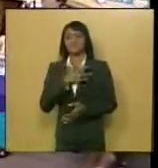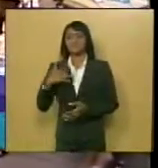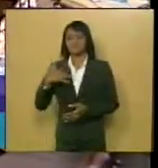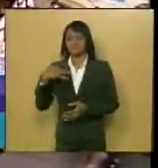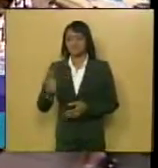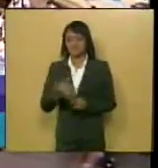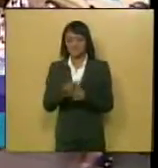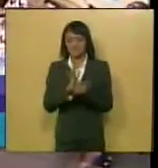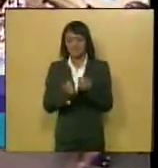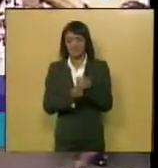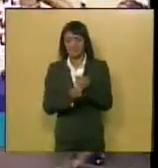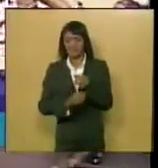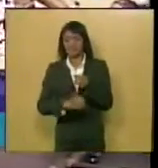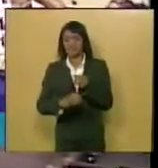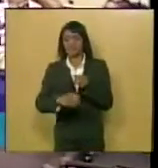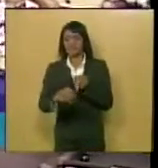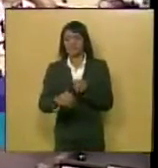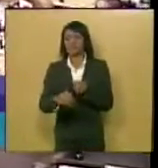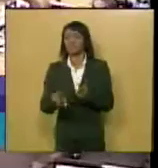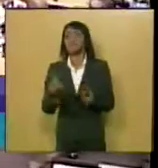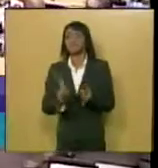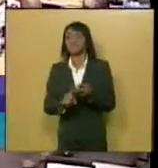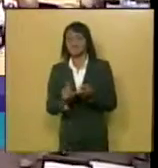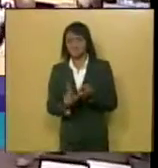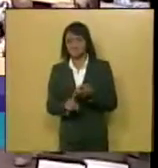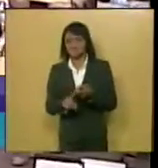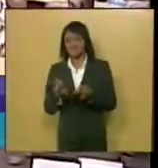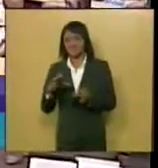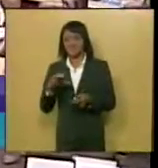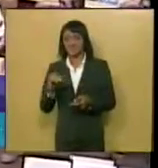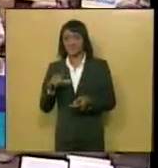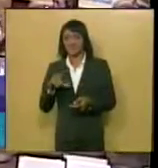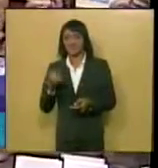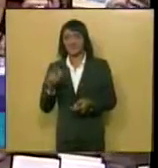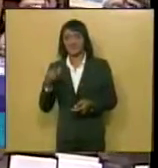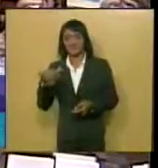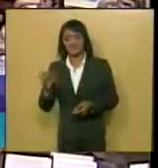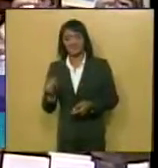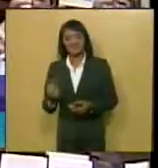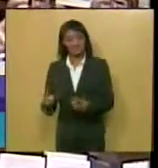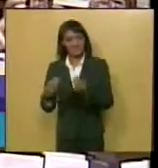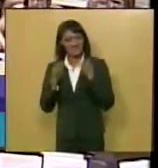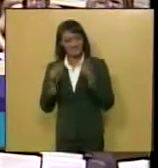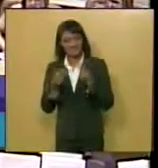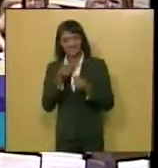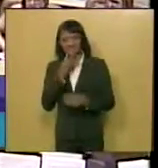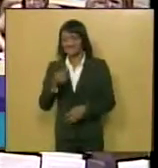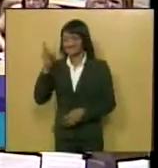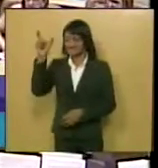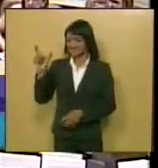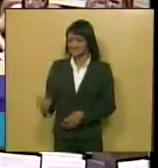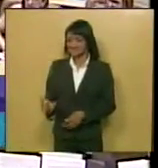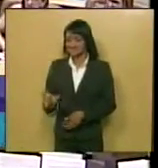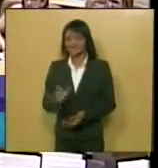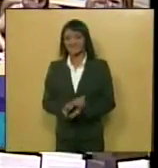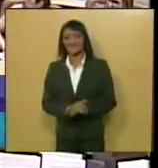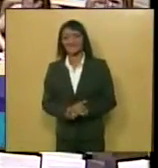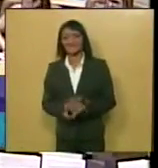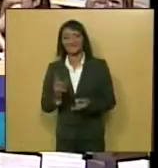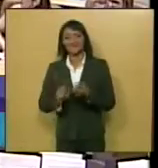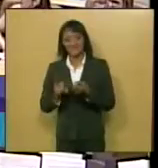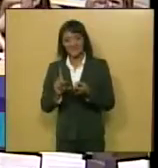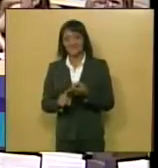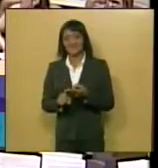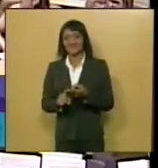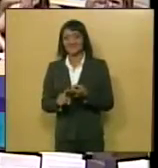e saneamento e até de ecologia. Veja que homem, né? De ecologia. A proteção